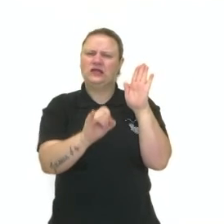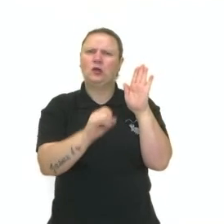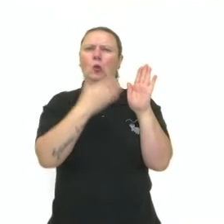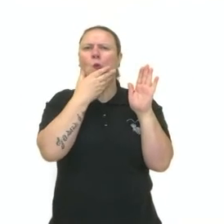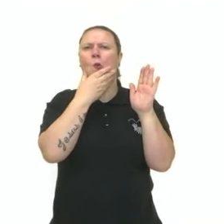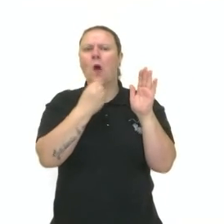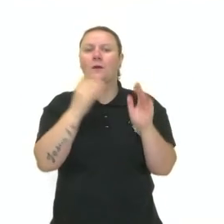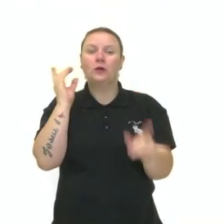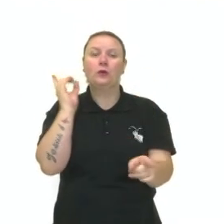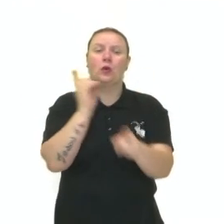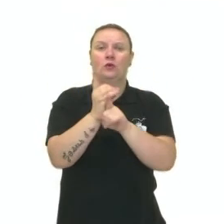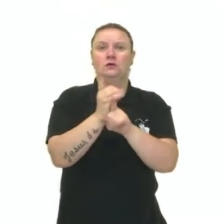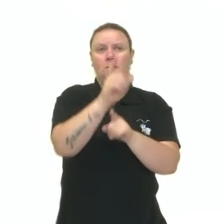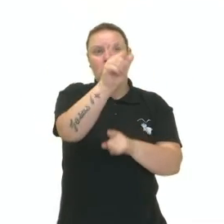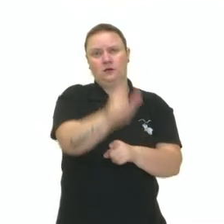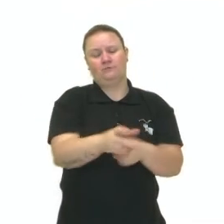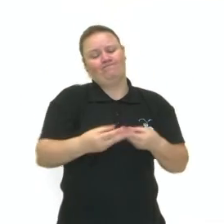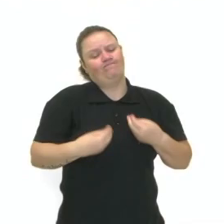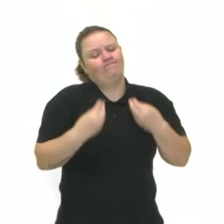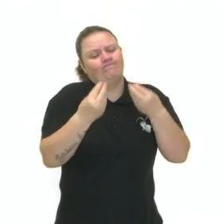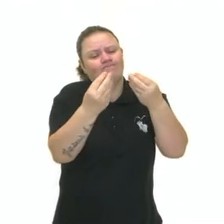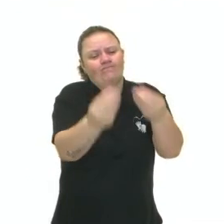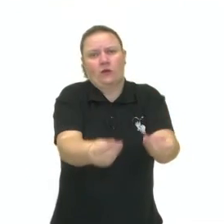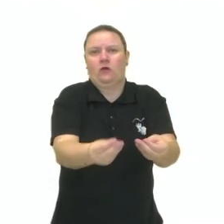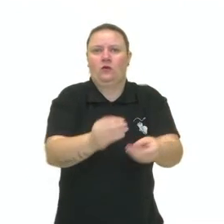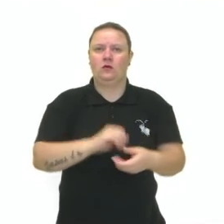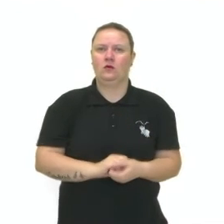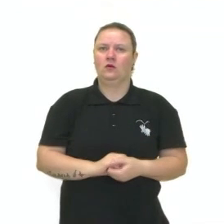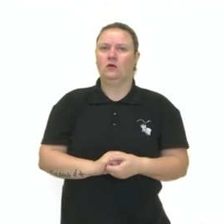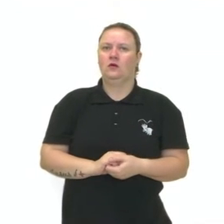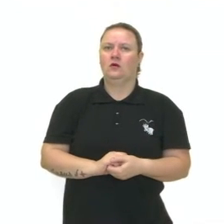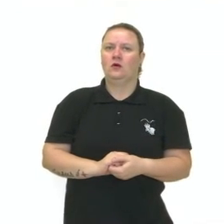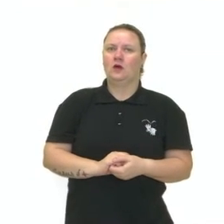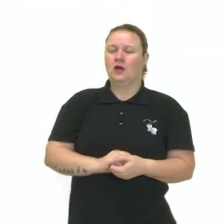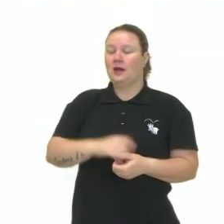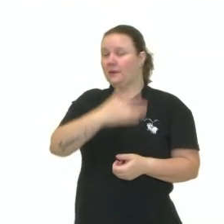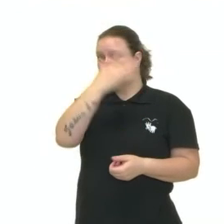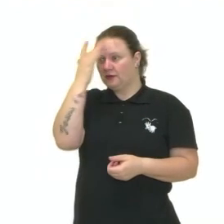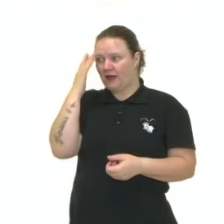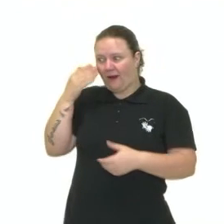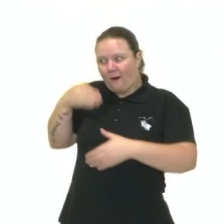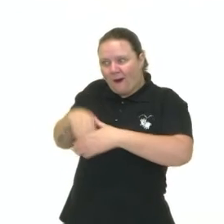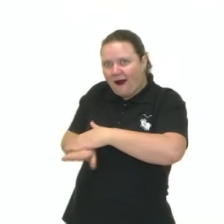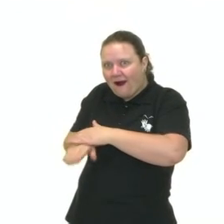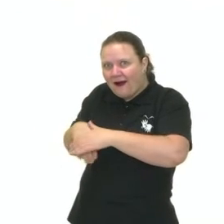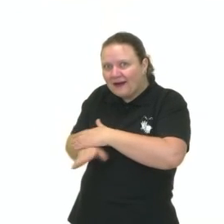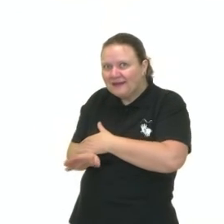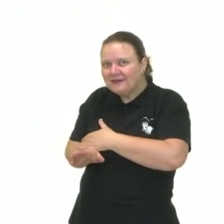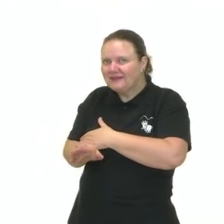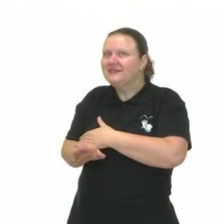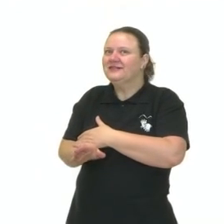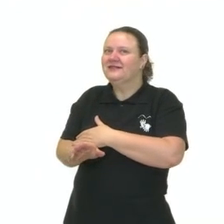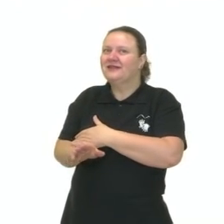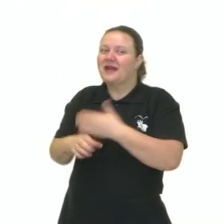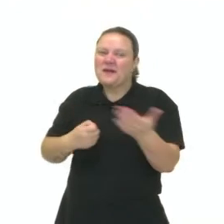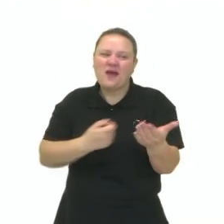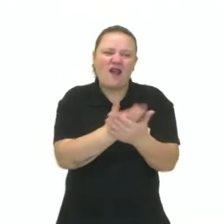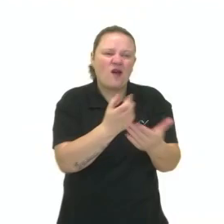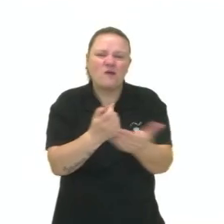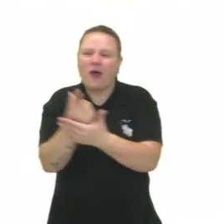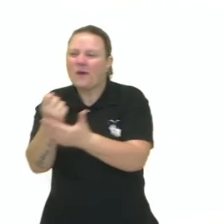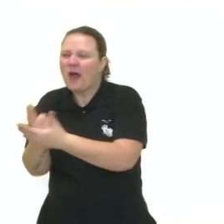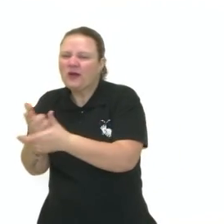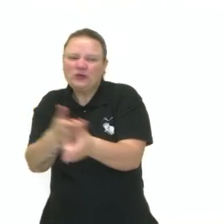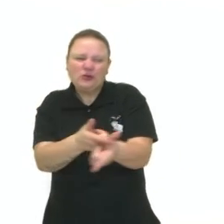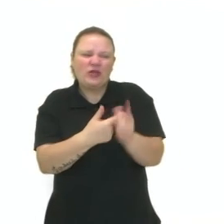dono e acabou devolvendo a carteira? Ou será que a personagem ficou com o dinheiro e pagou suas dívidas? Então, a proposta